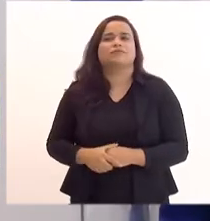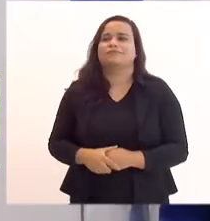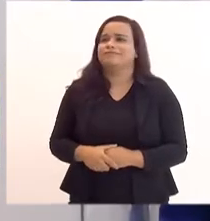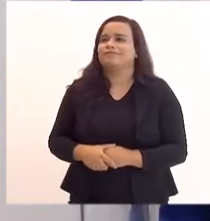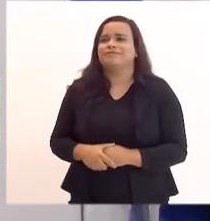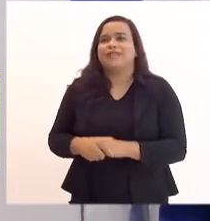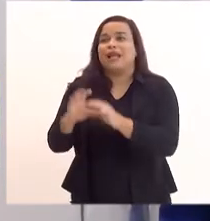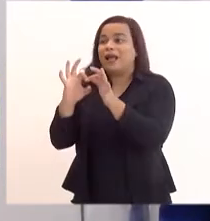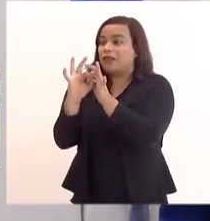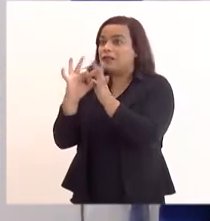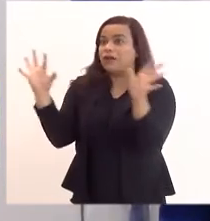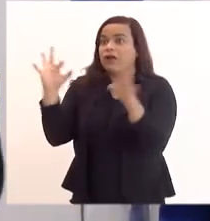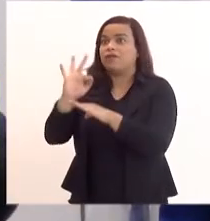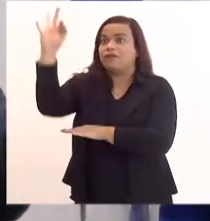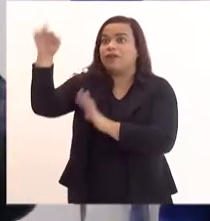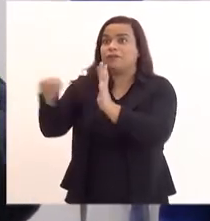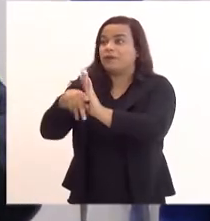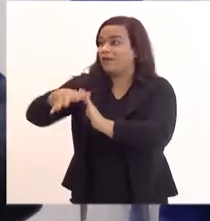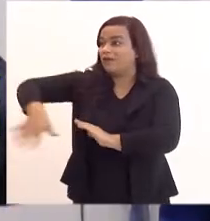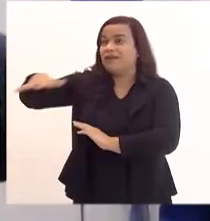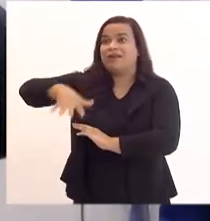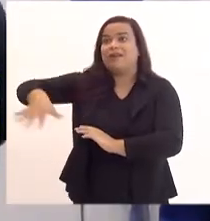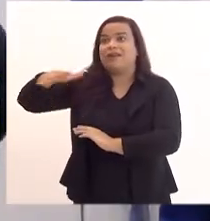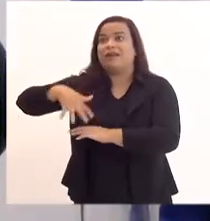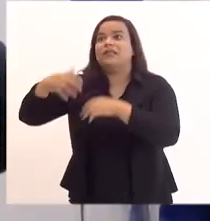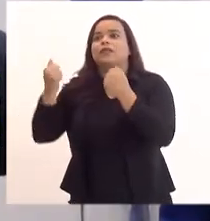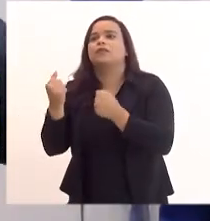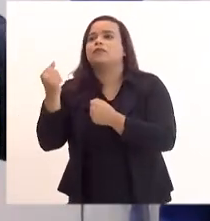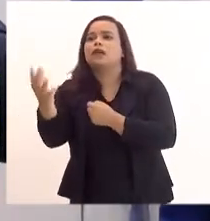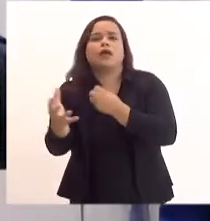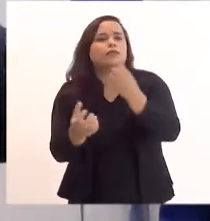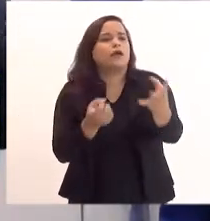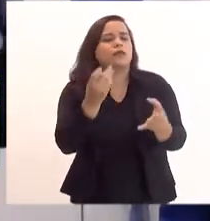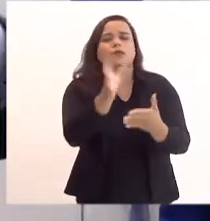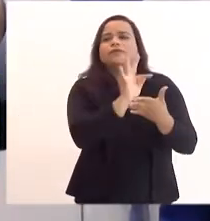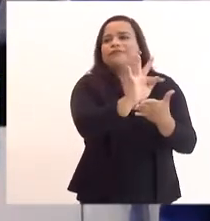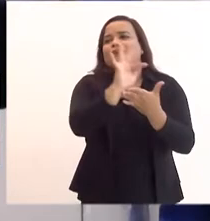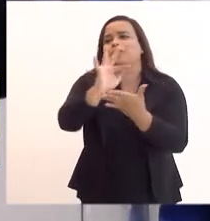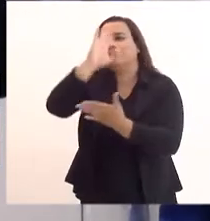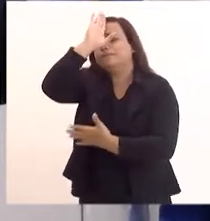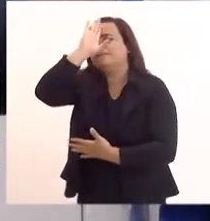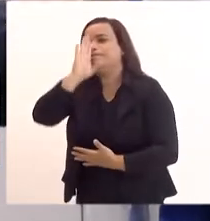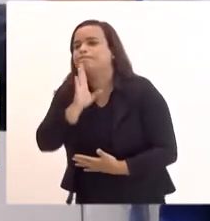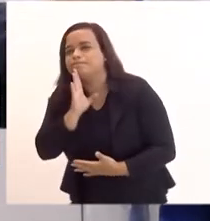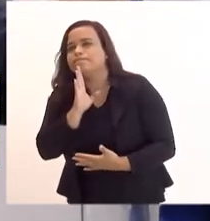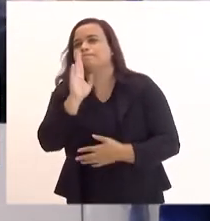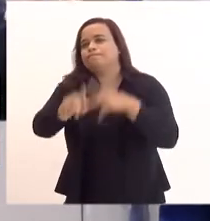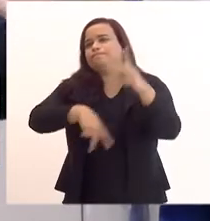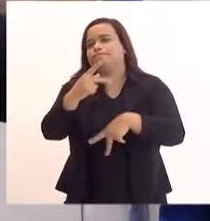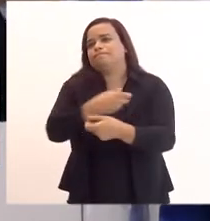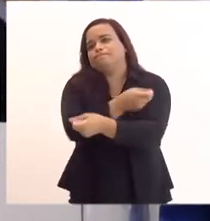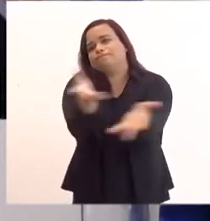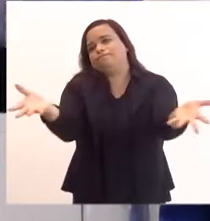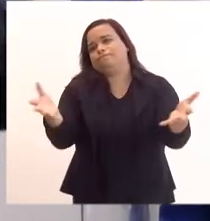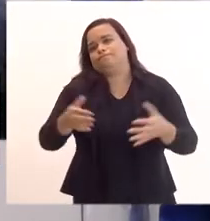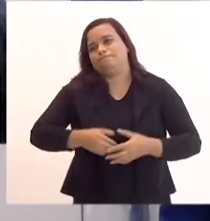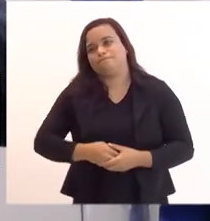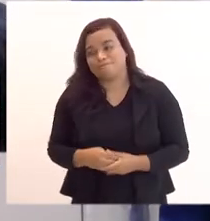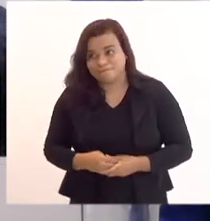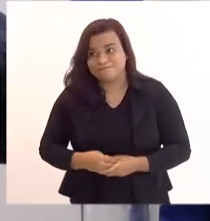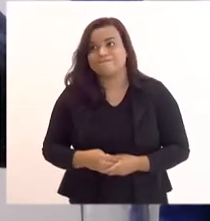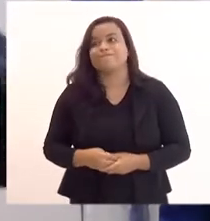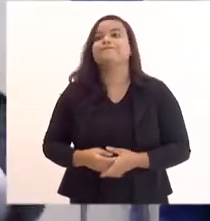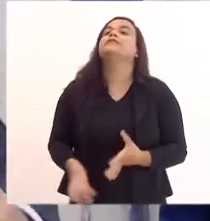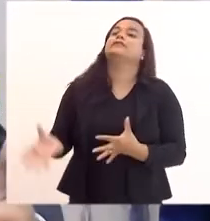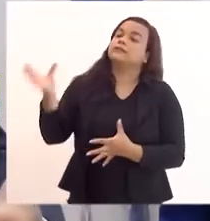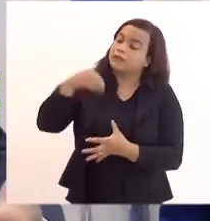uma autorização federal para que se forneça gratuitamente pelo